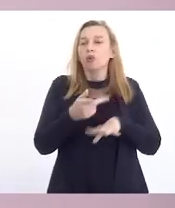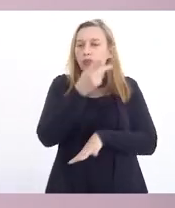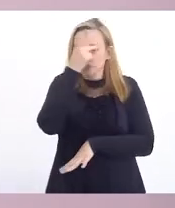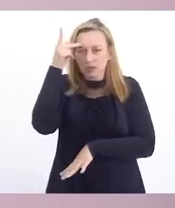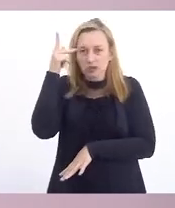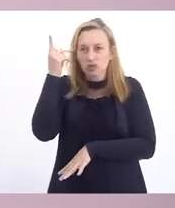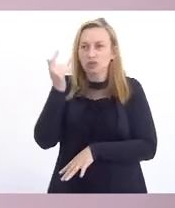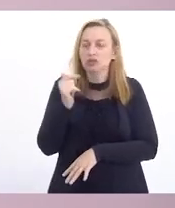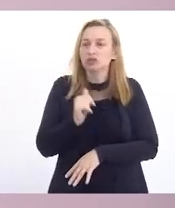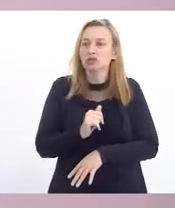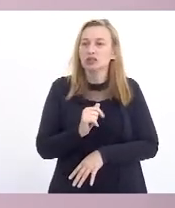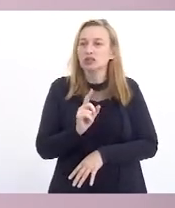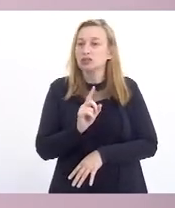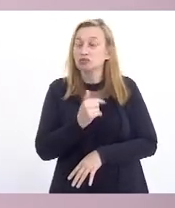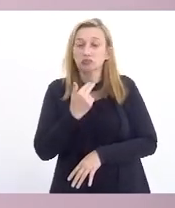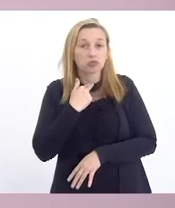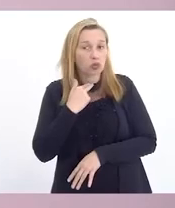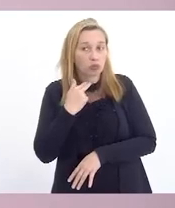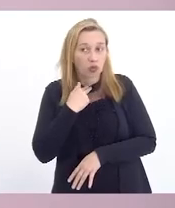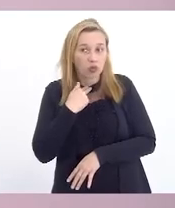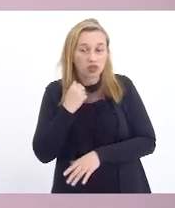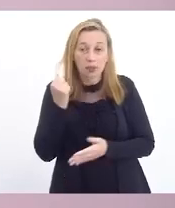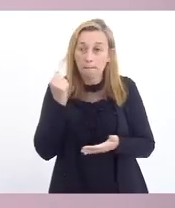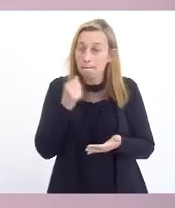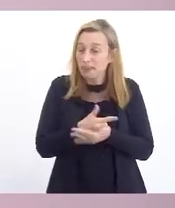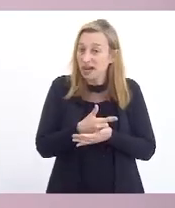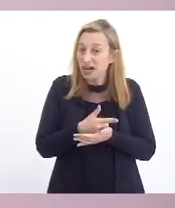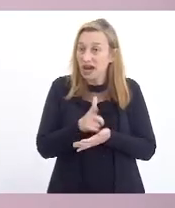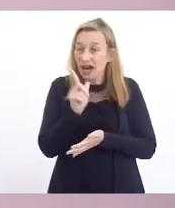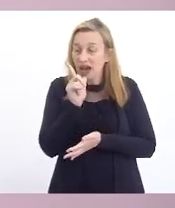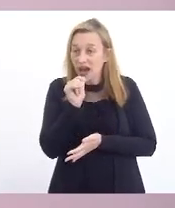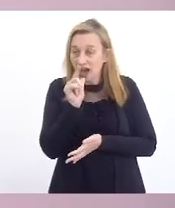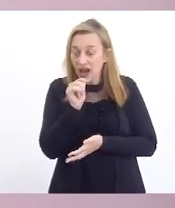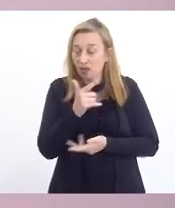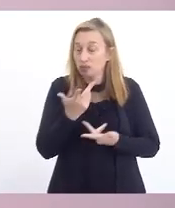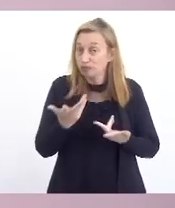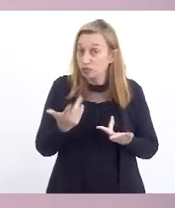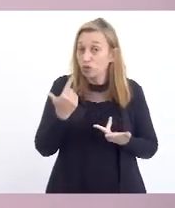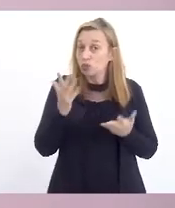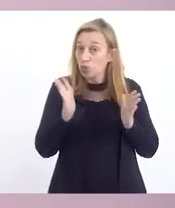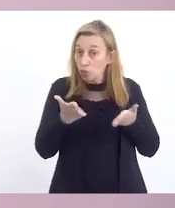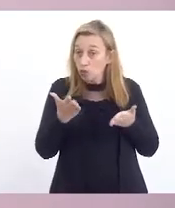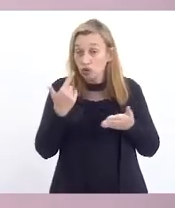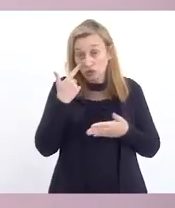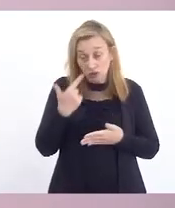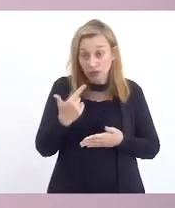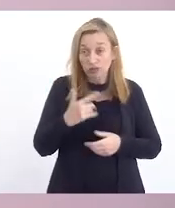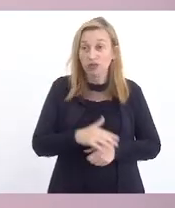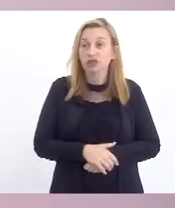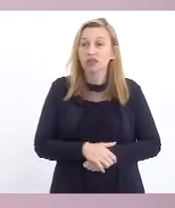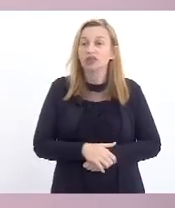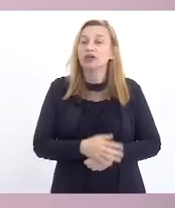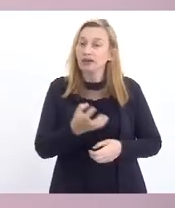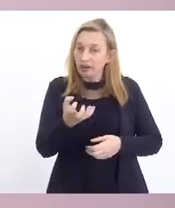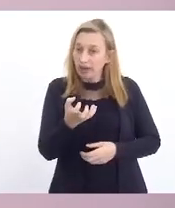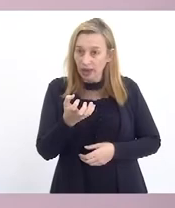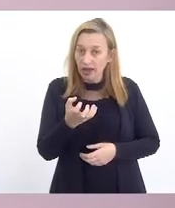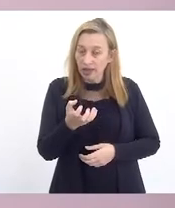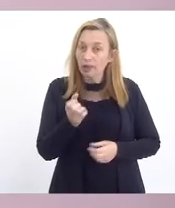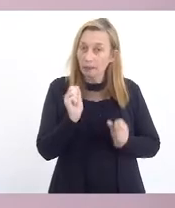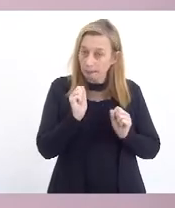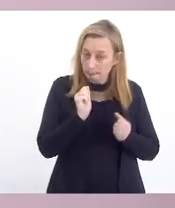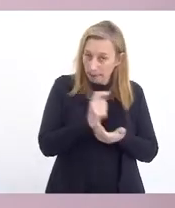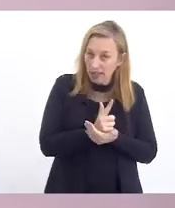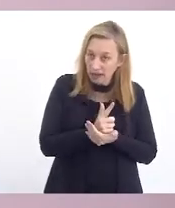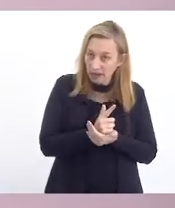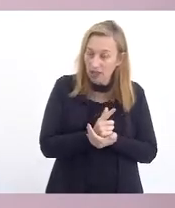pessoas que não podem pagar a água dessa maneira como hoje está disposta. Querem, sim, pagar. Todo